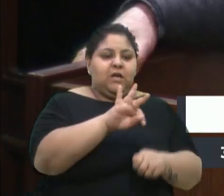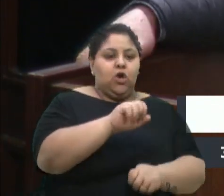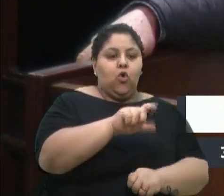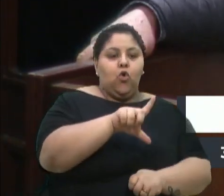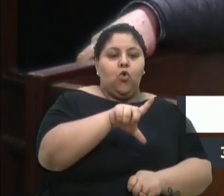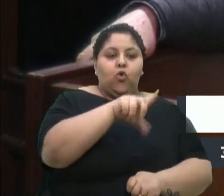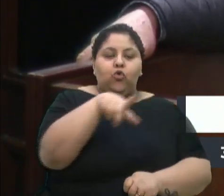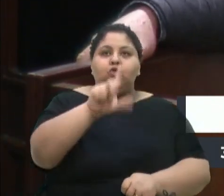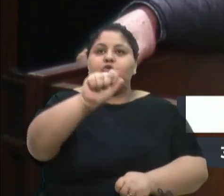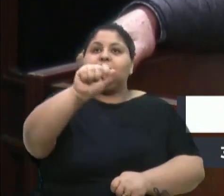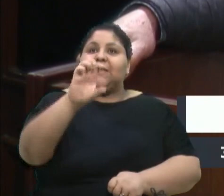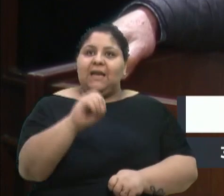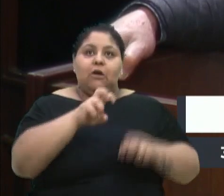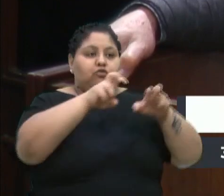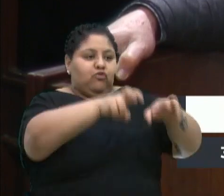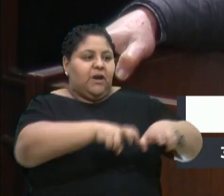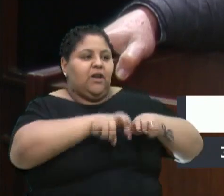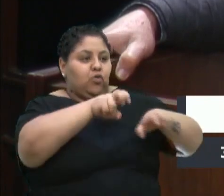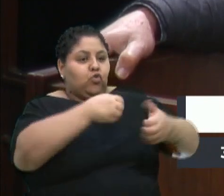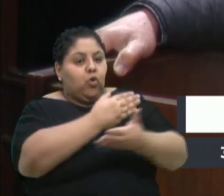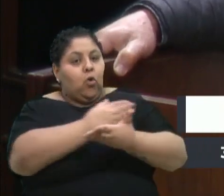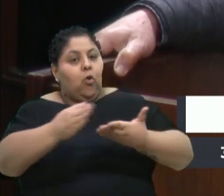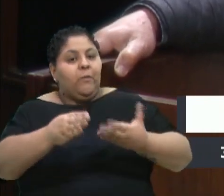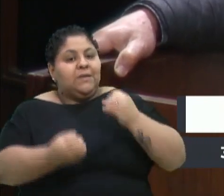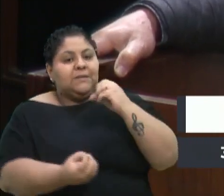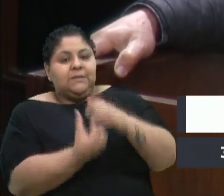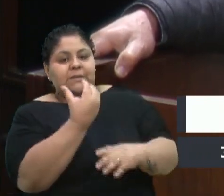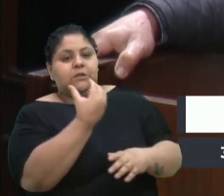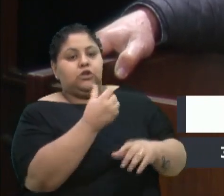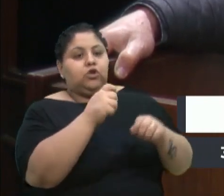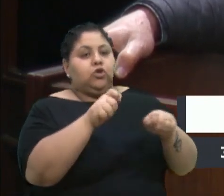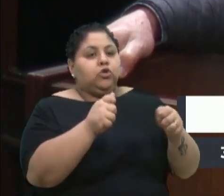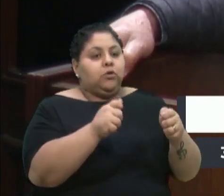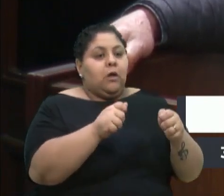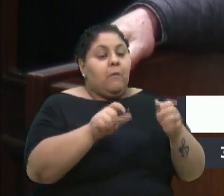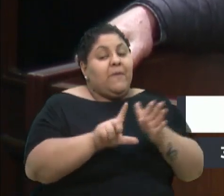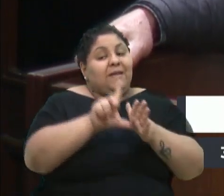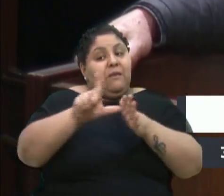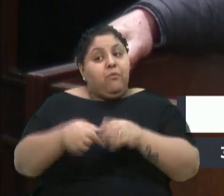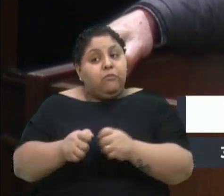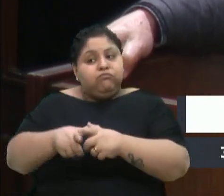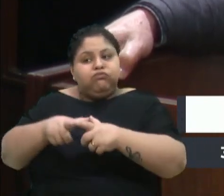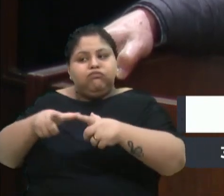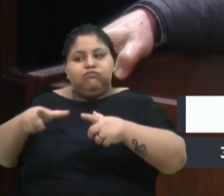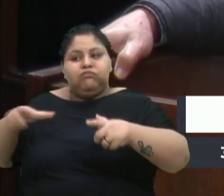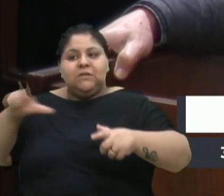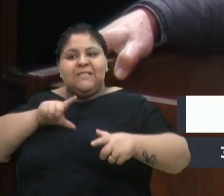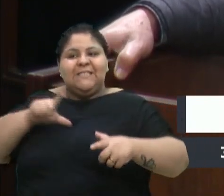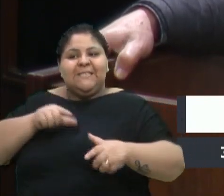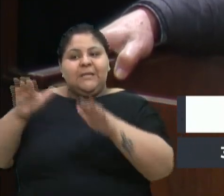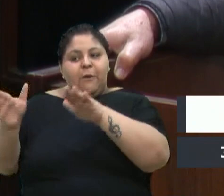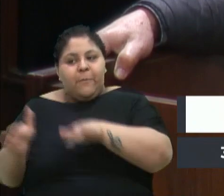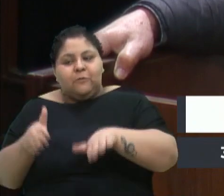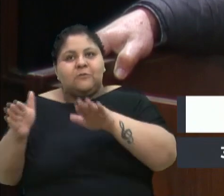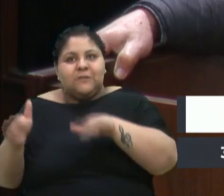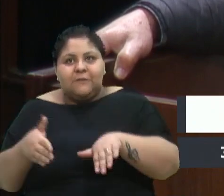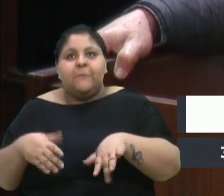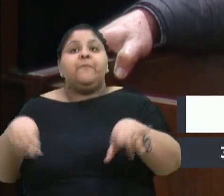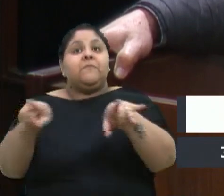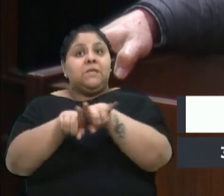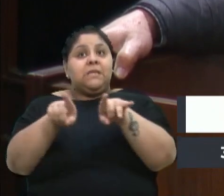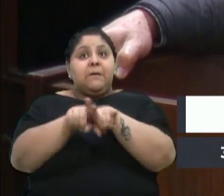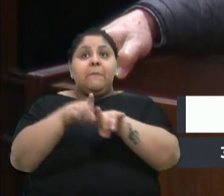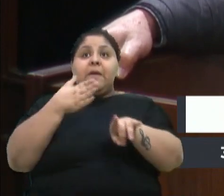a produzir junto à propriedade, para depois poder crescer e ter produção. Então, também eu fiz a emenda